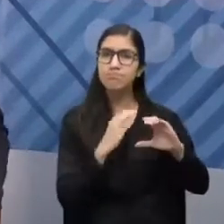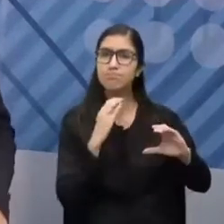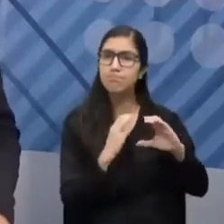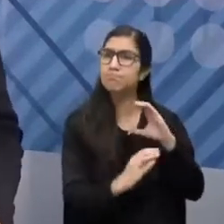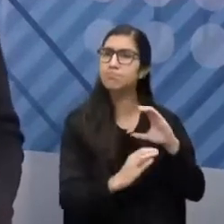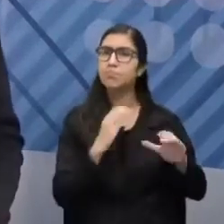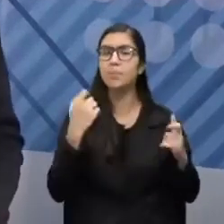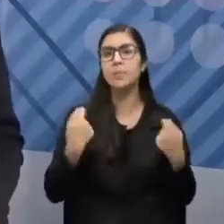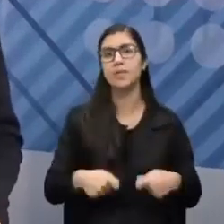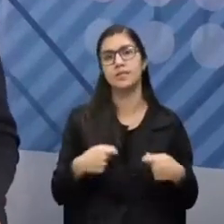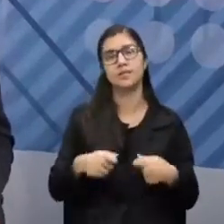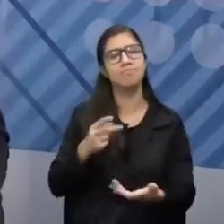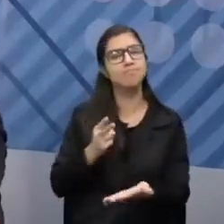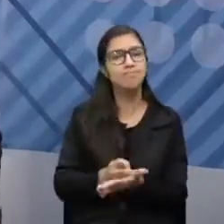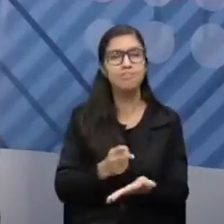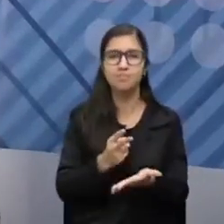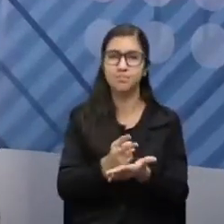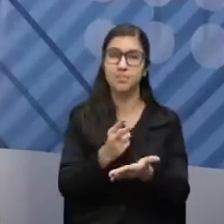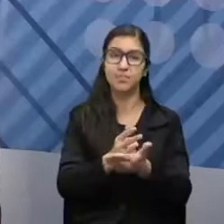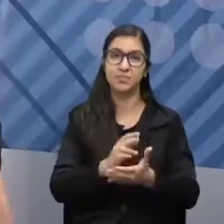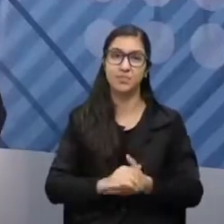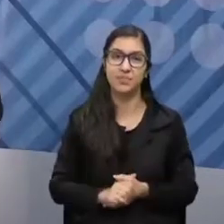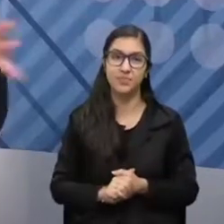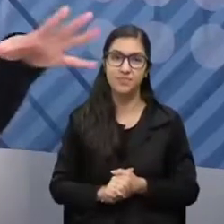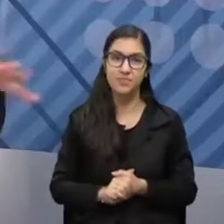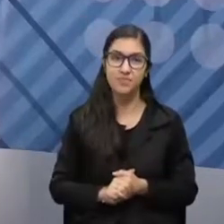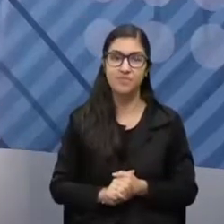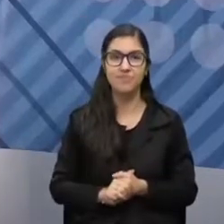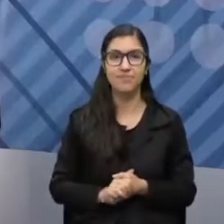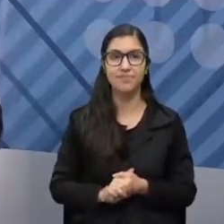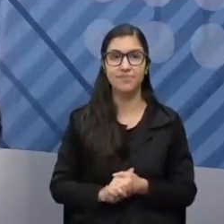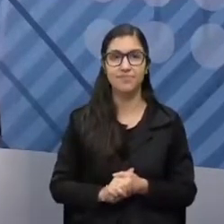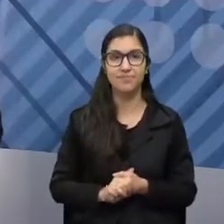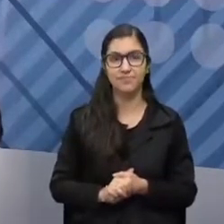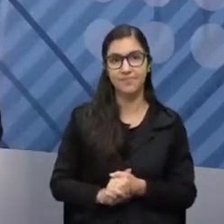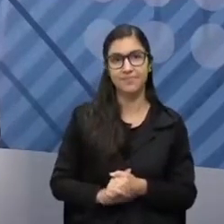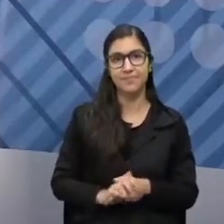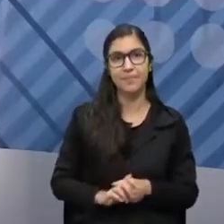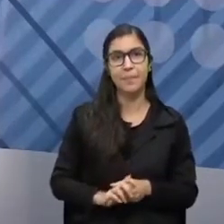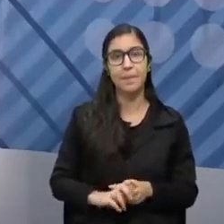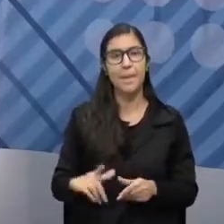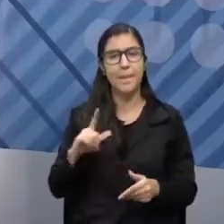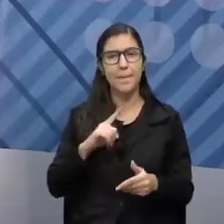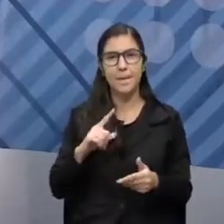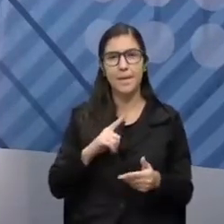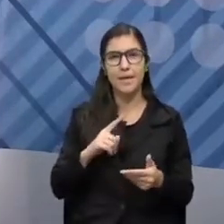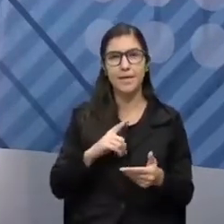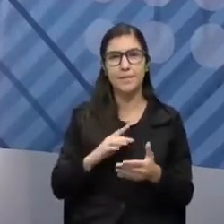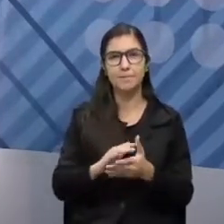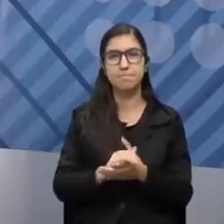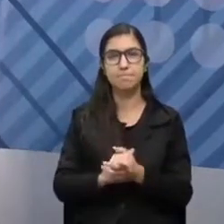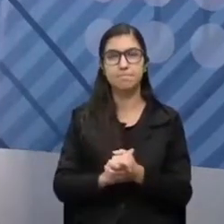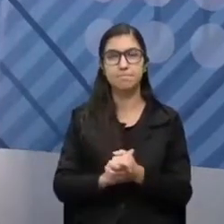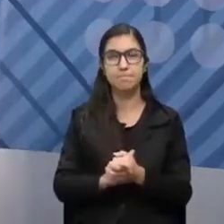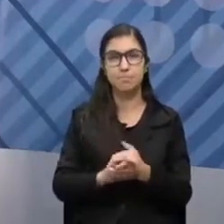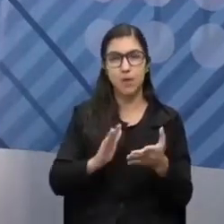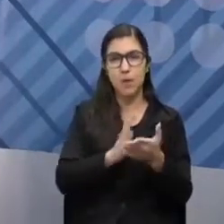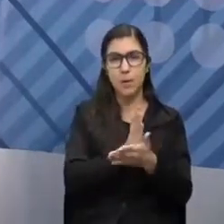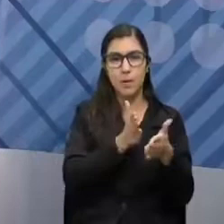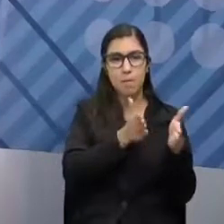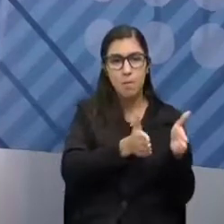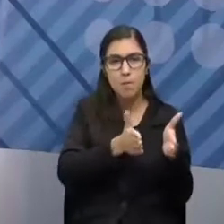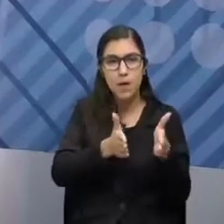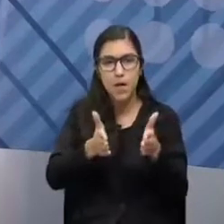todo com essa criança. E dentro dessas coisas, dessas fases,